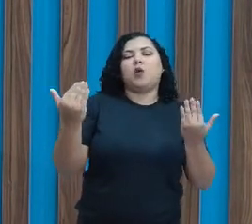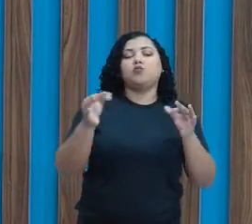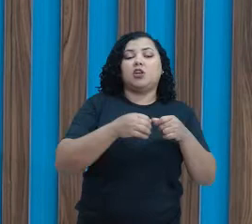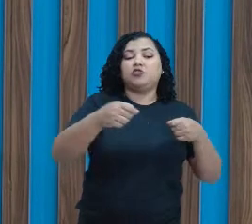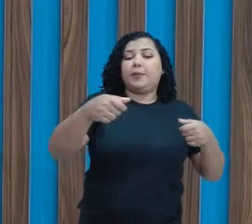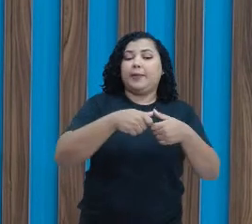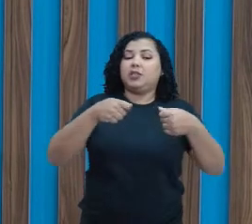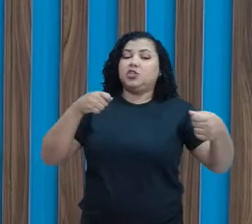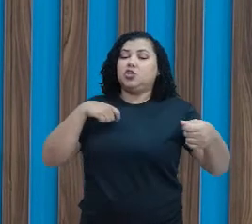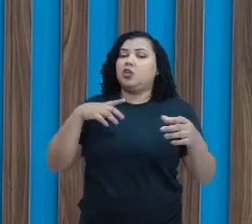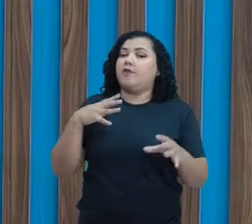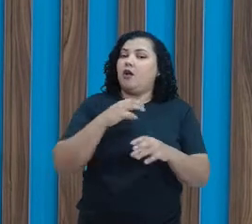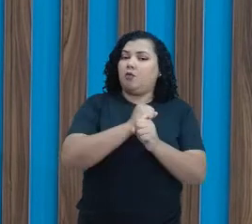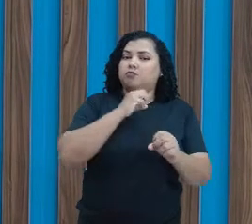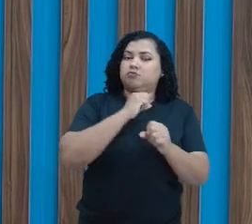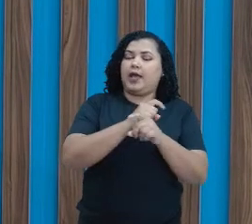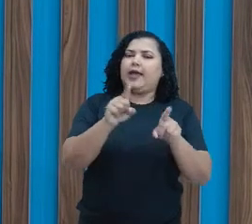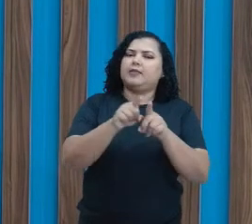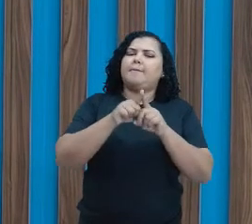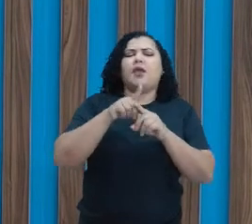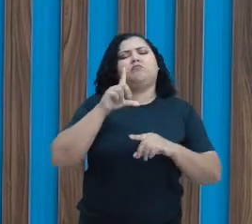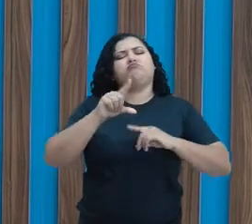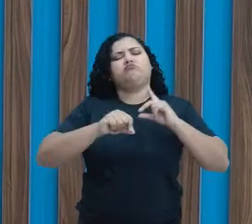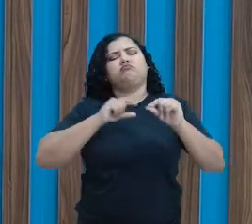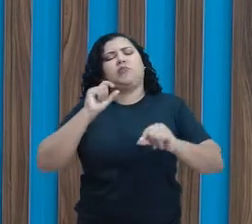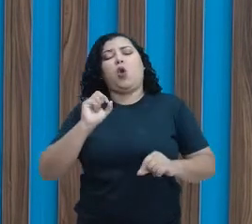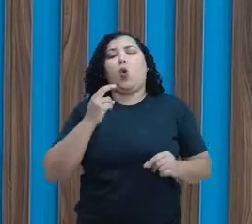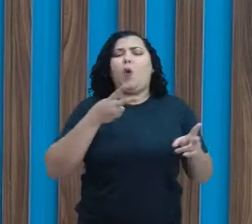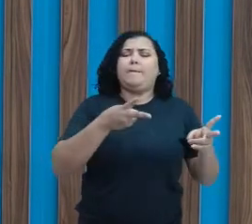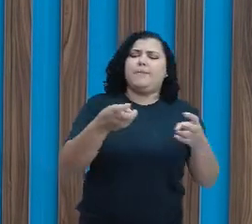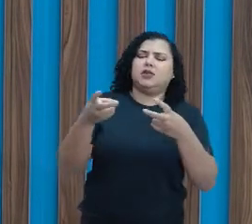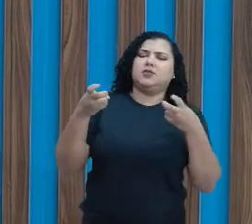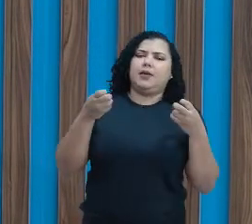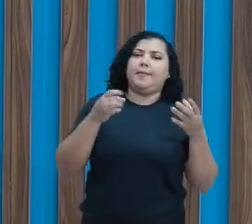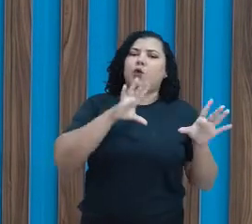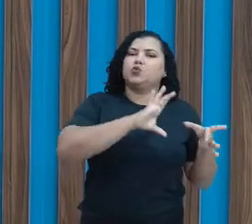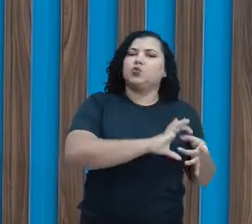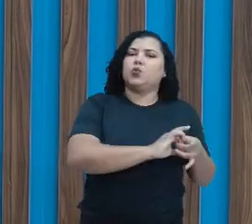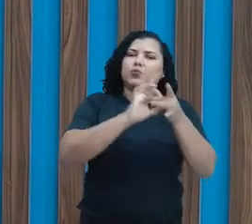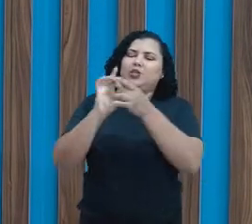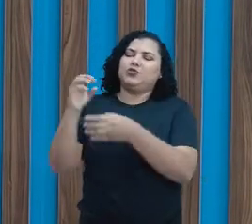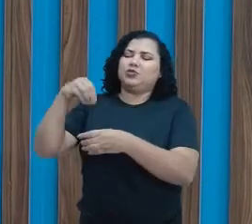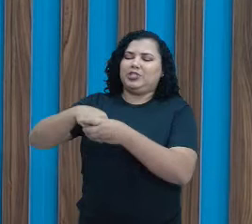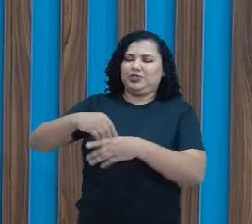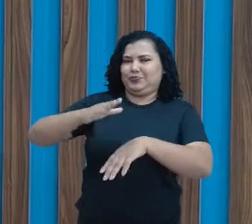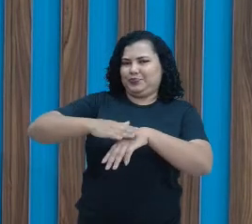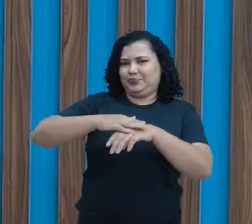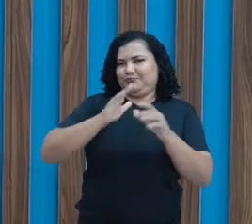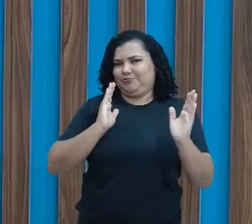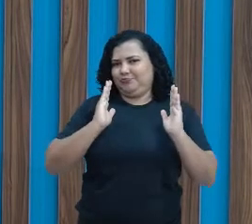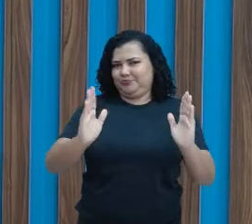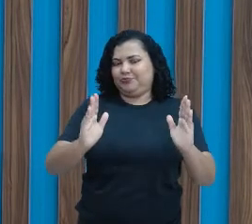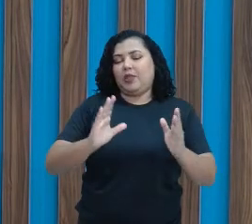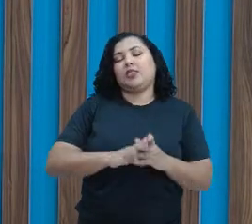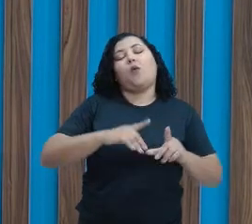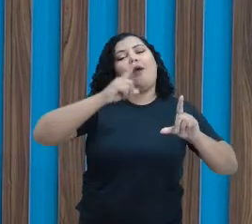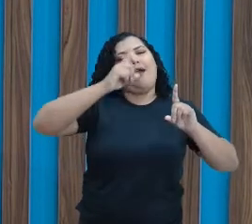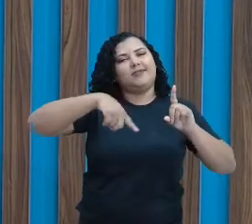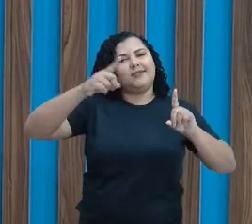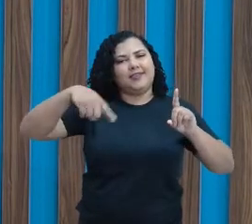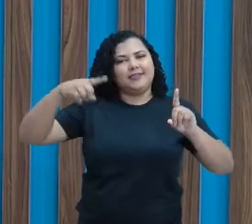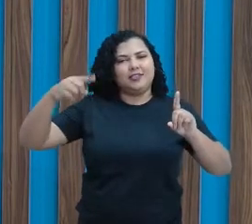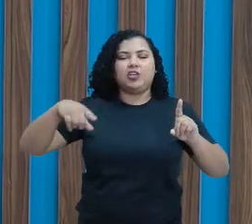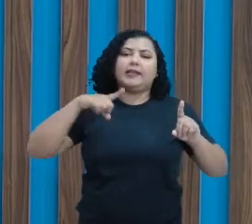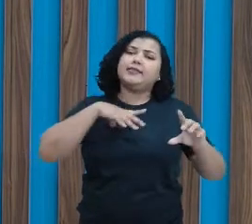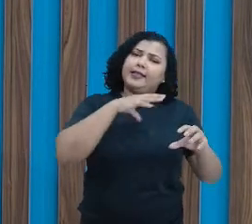vai conseguir calcular e tomar decisões ou enxergar contextos dentro daquela situação, né? A estatística, apesar de